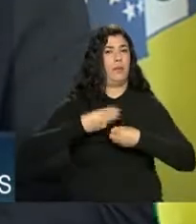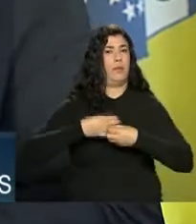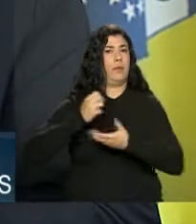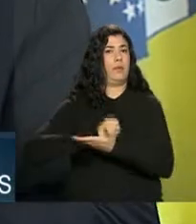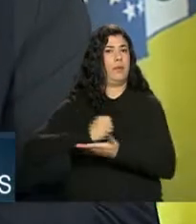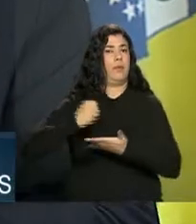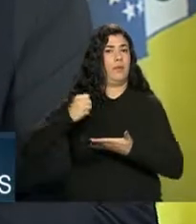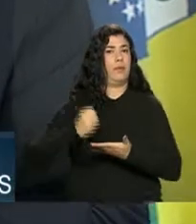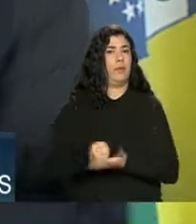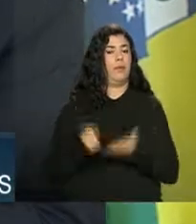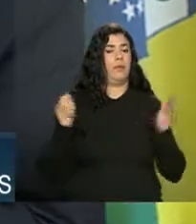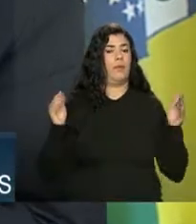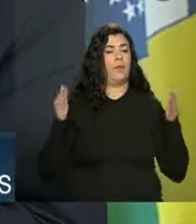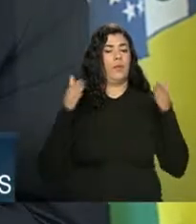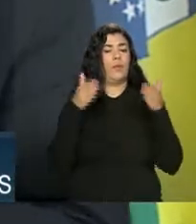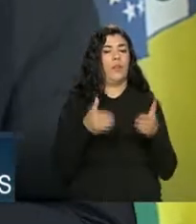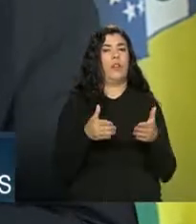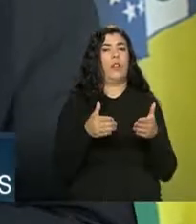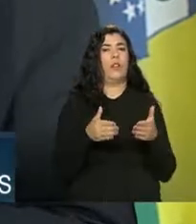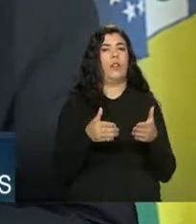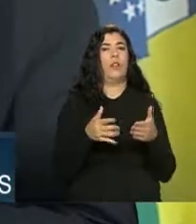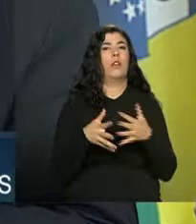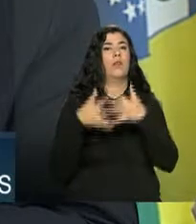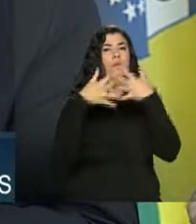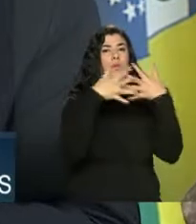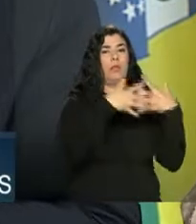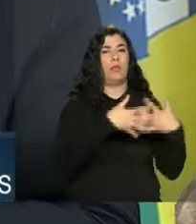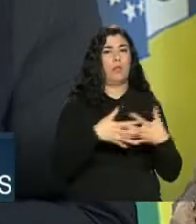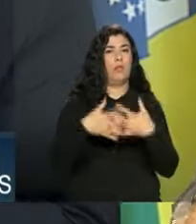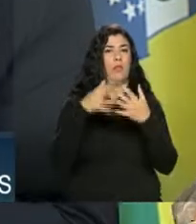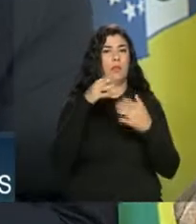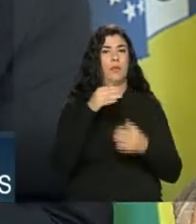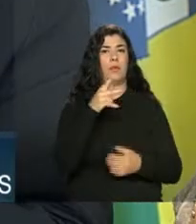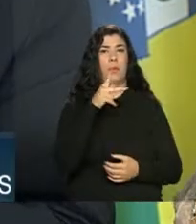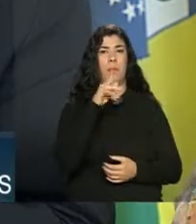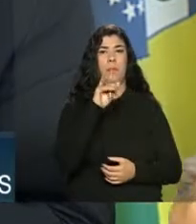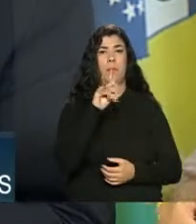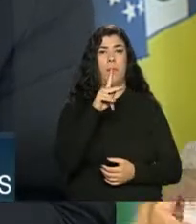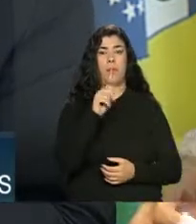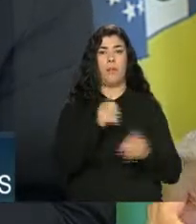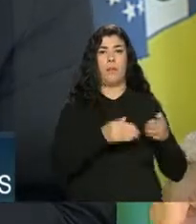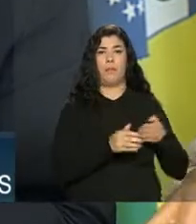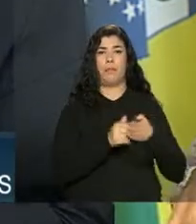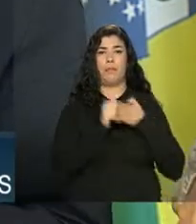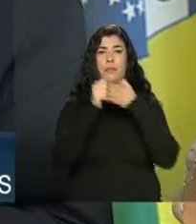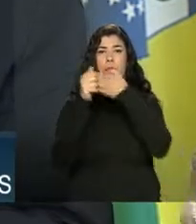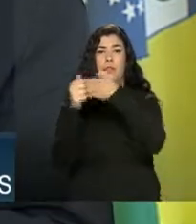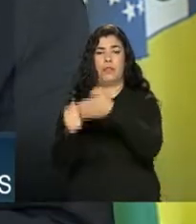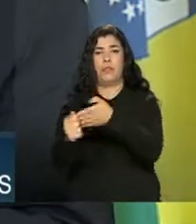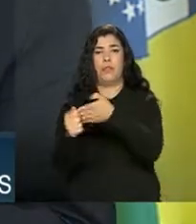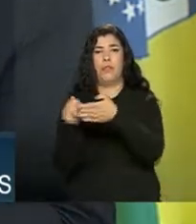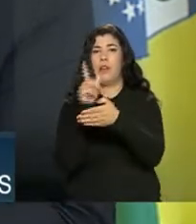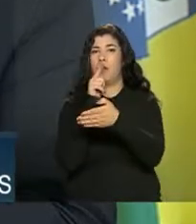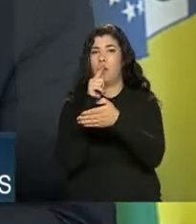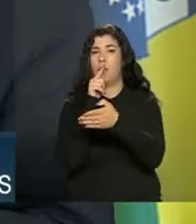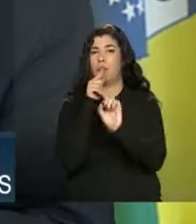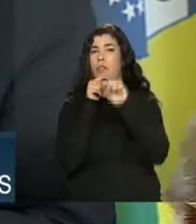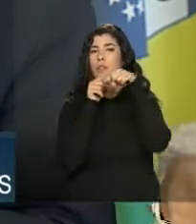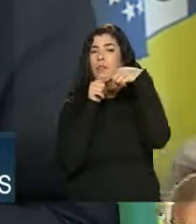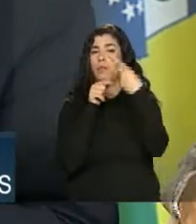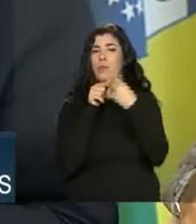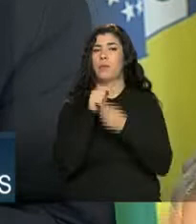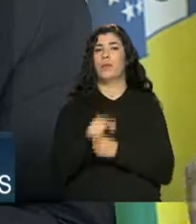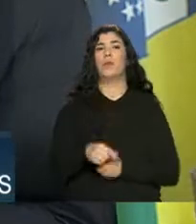contrata dentro da sua capacidade o abastecimento do carro pipa no segundo momento entra o governo estadual